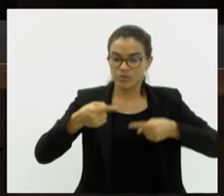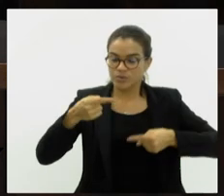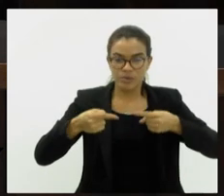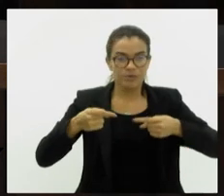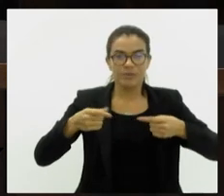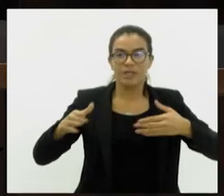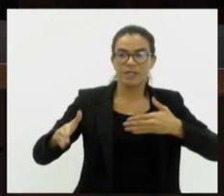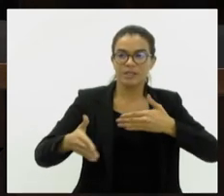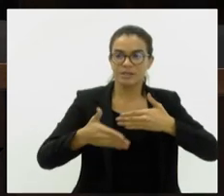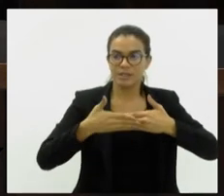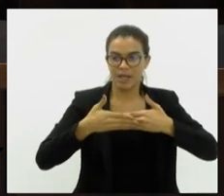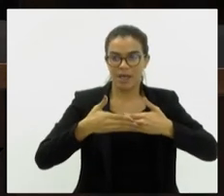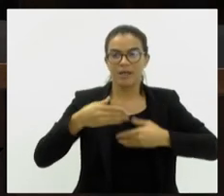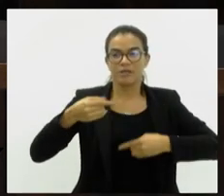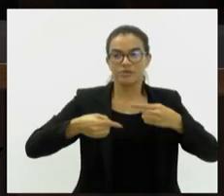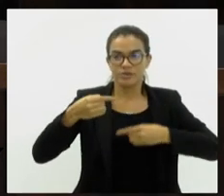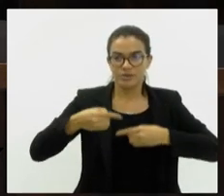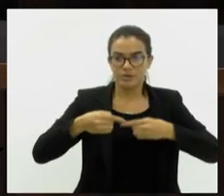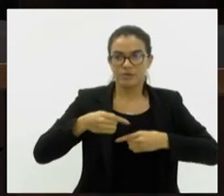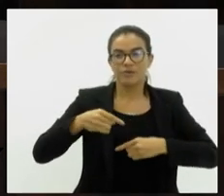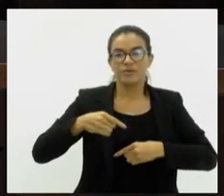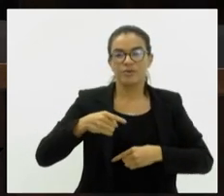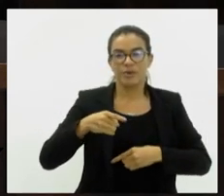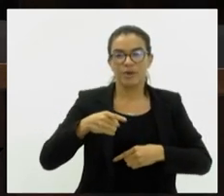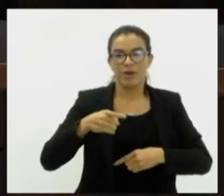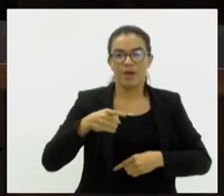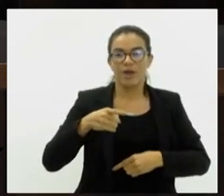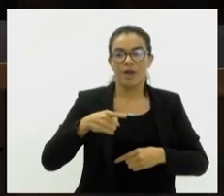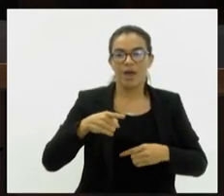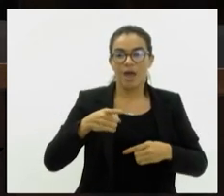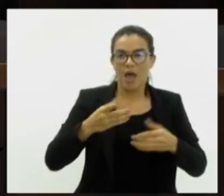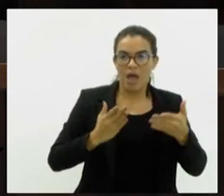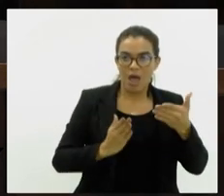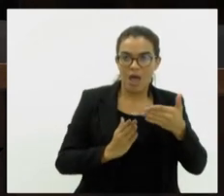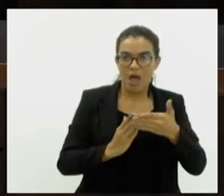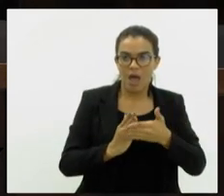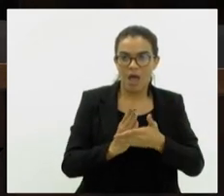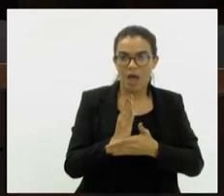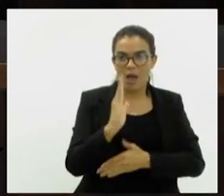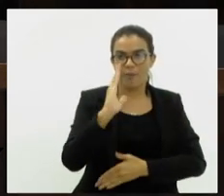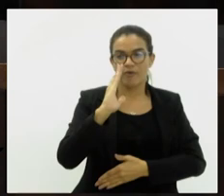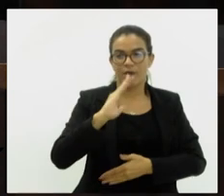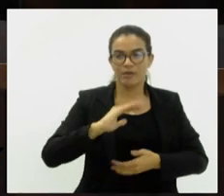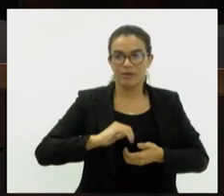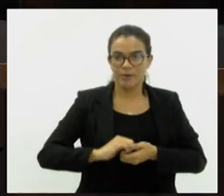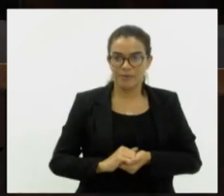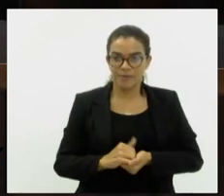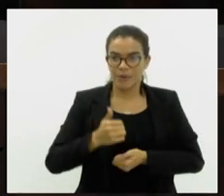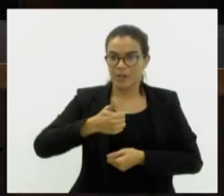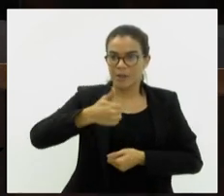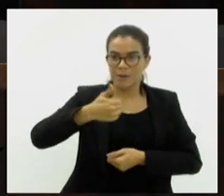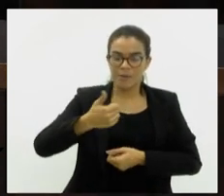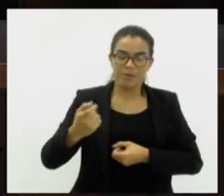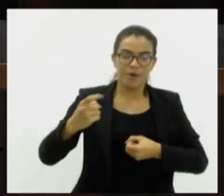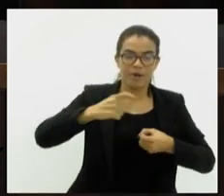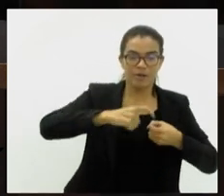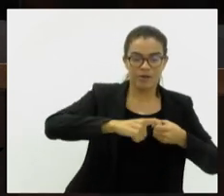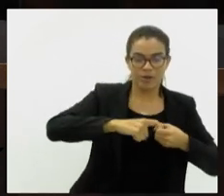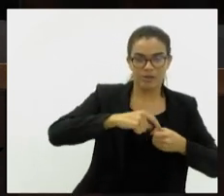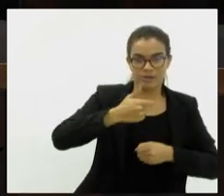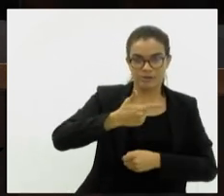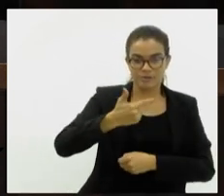discutir, em votação. Os senhores que aprovam, permaneçam como estão. Aprovado em primeira, retorna em